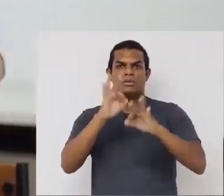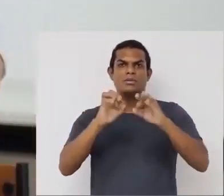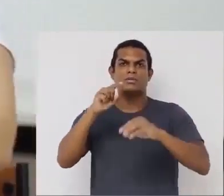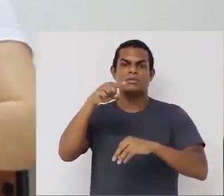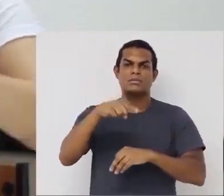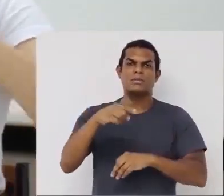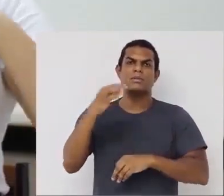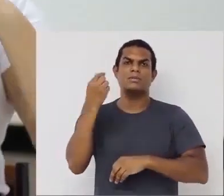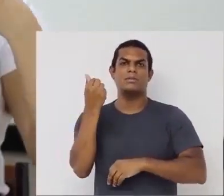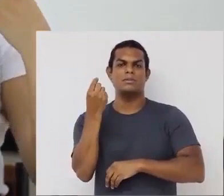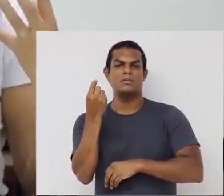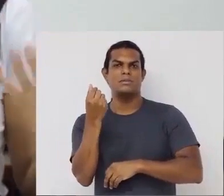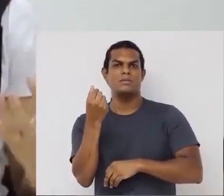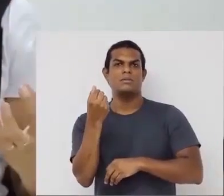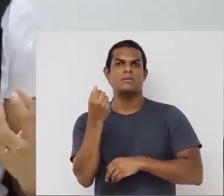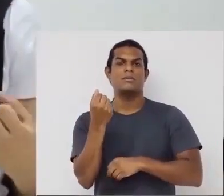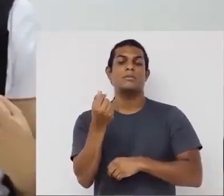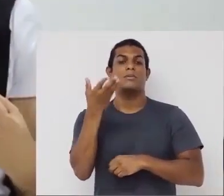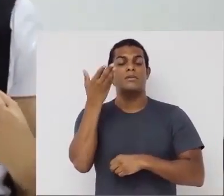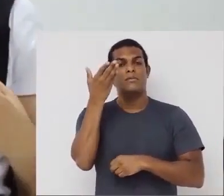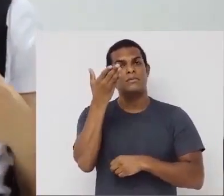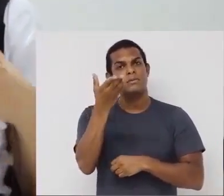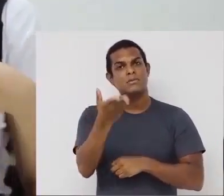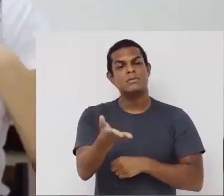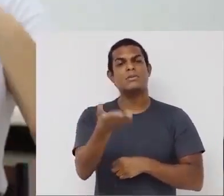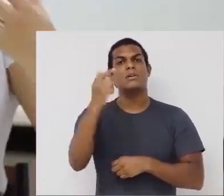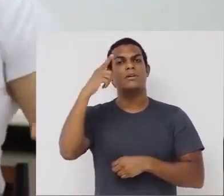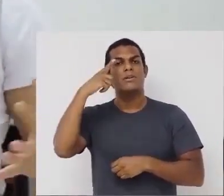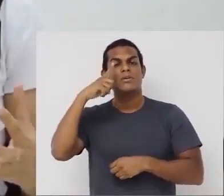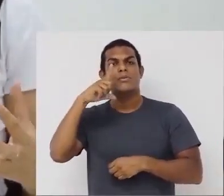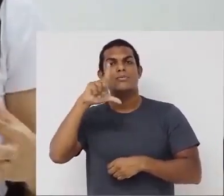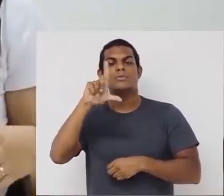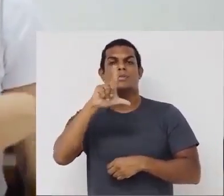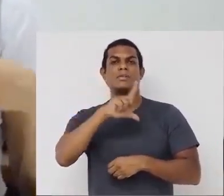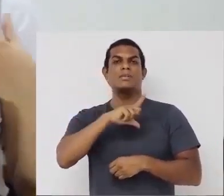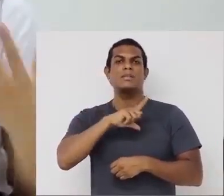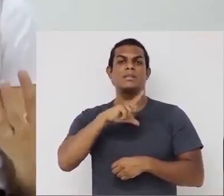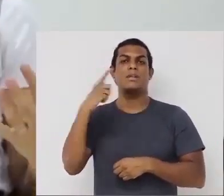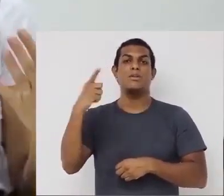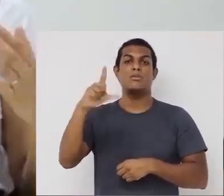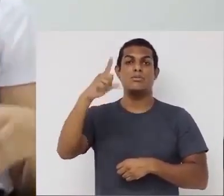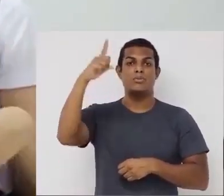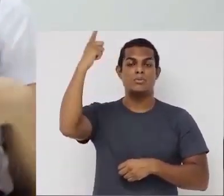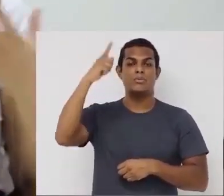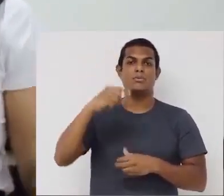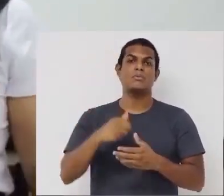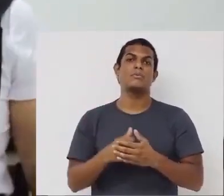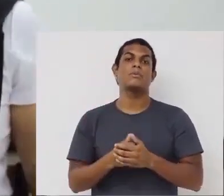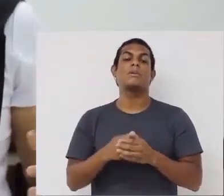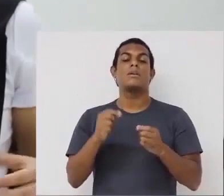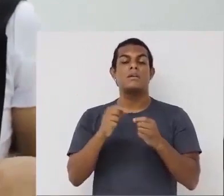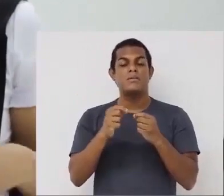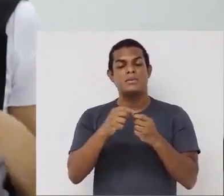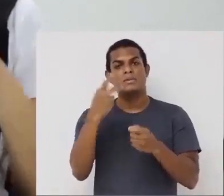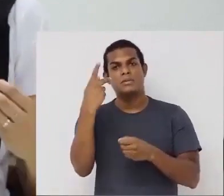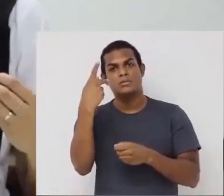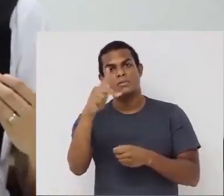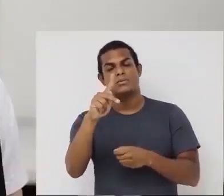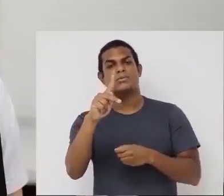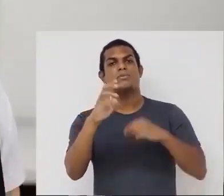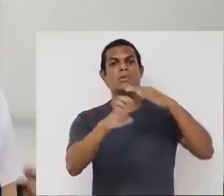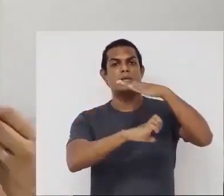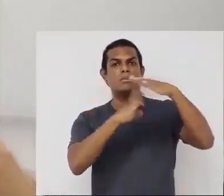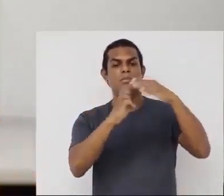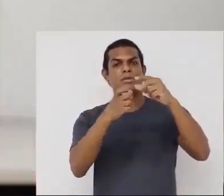sobre esse dinheiro, para que você consiga ter lucro, para que você consiga fazer o que a sua empresa, ela